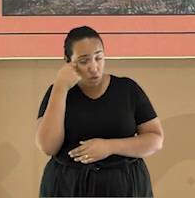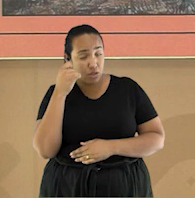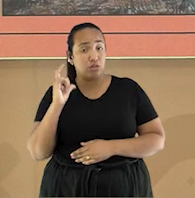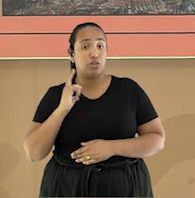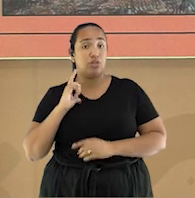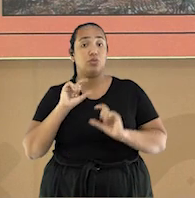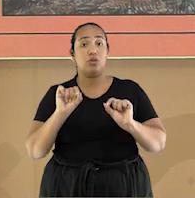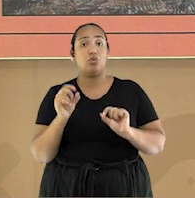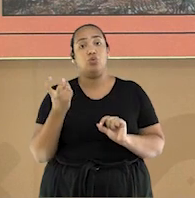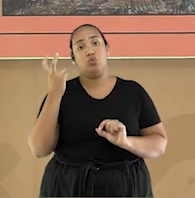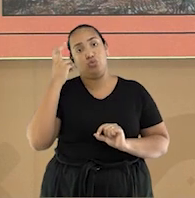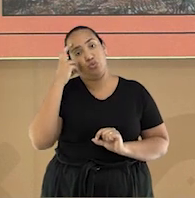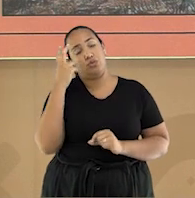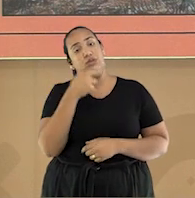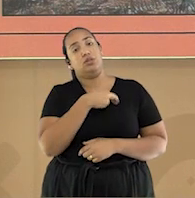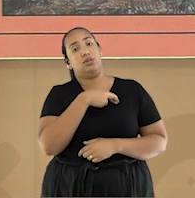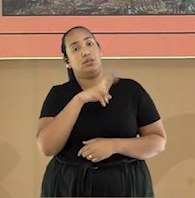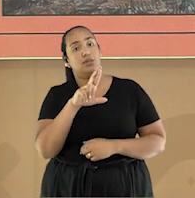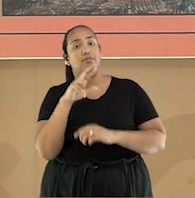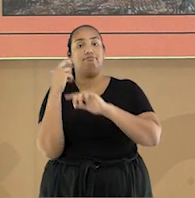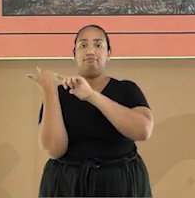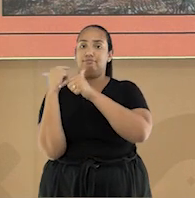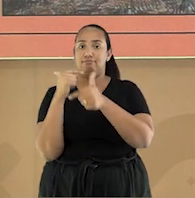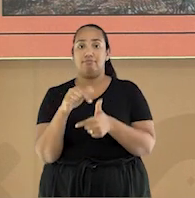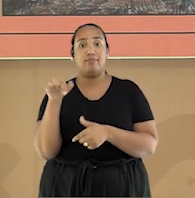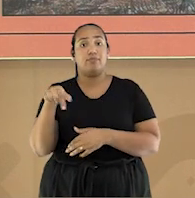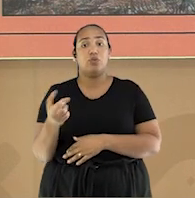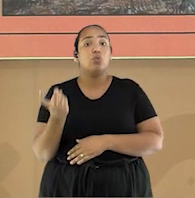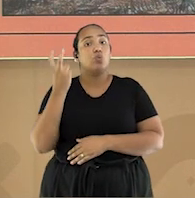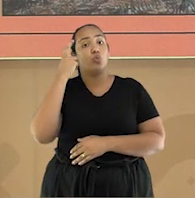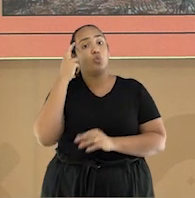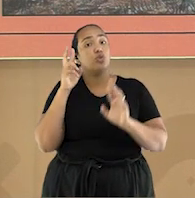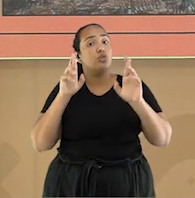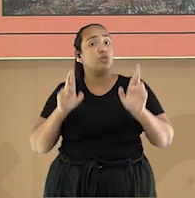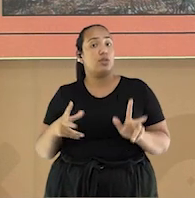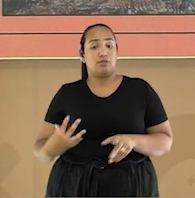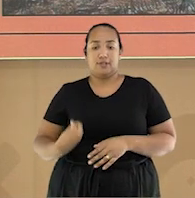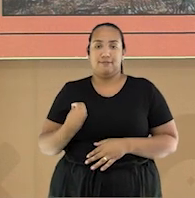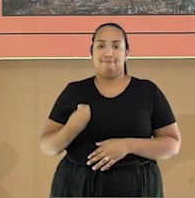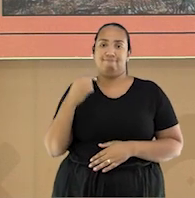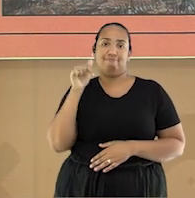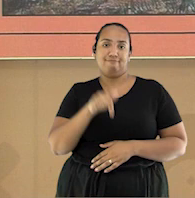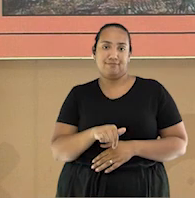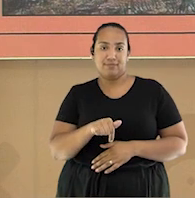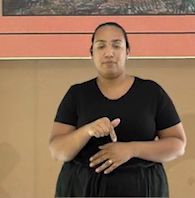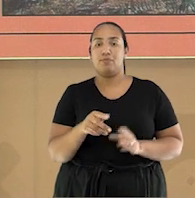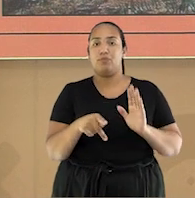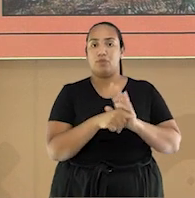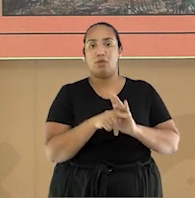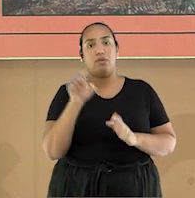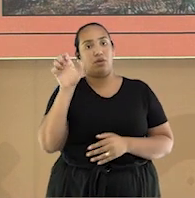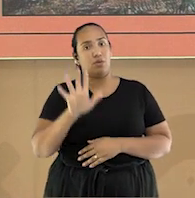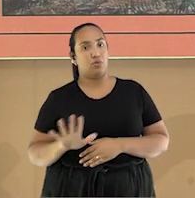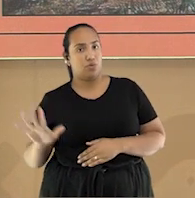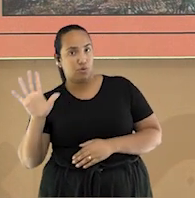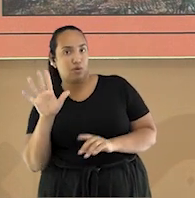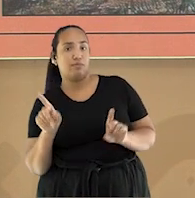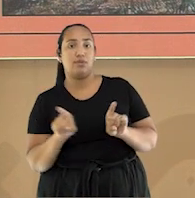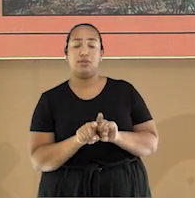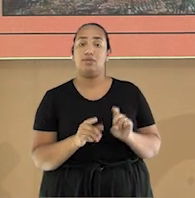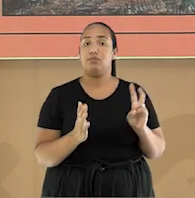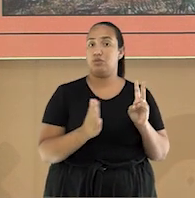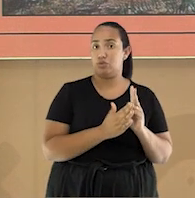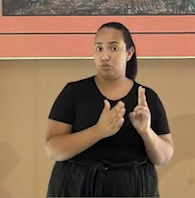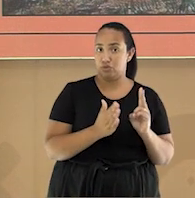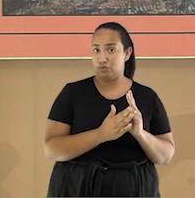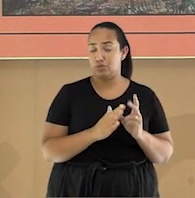cultura forte e diferente das que já estavam aqui, vinda dos europeus e dos índios. A união e a mistura